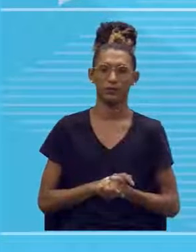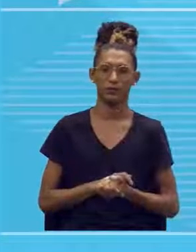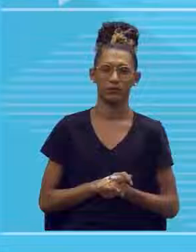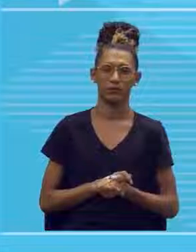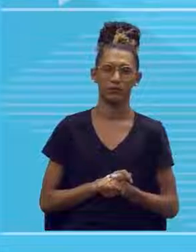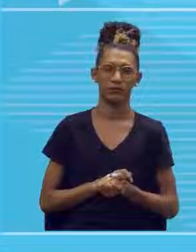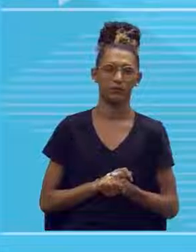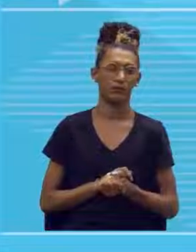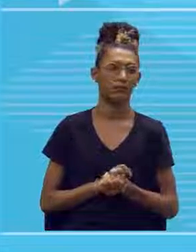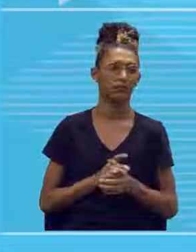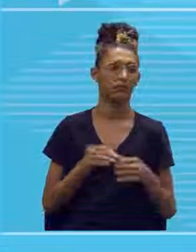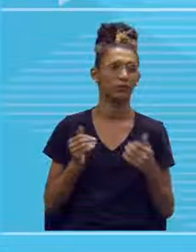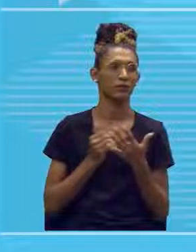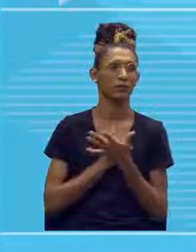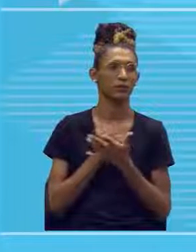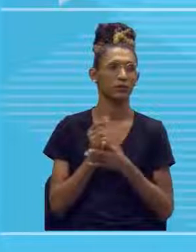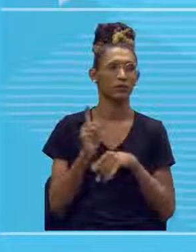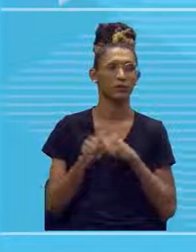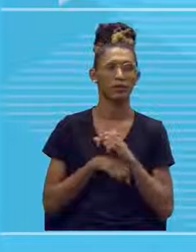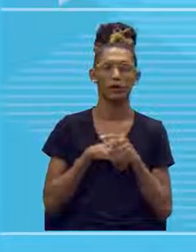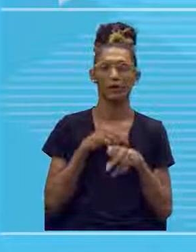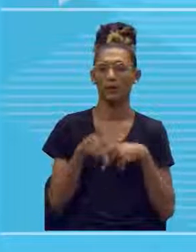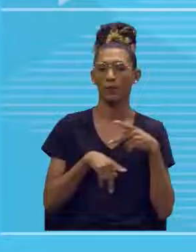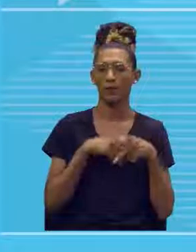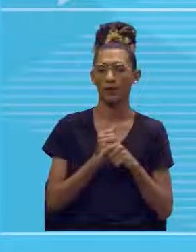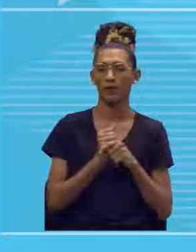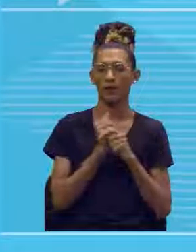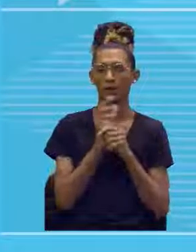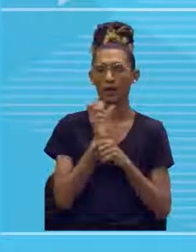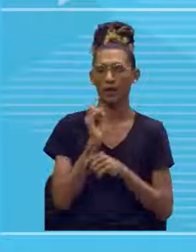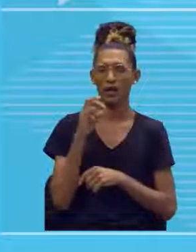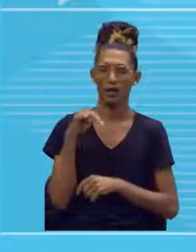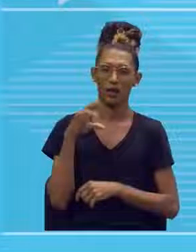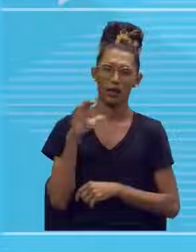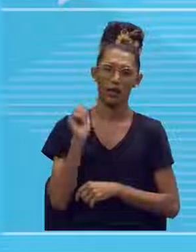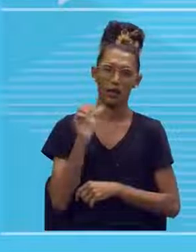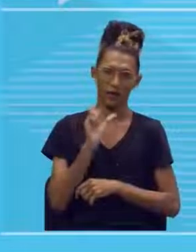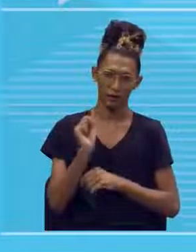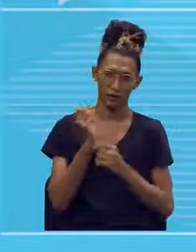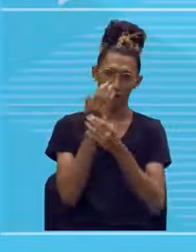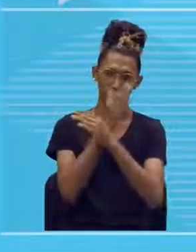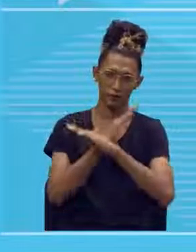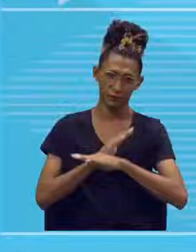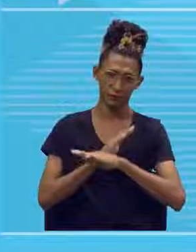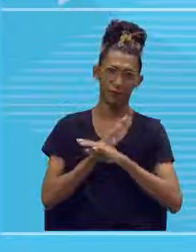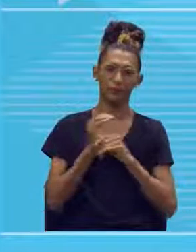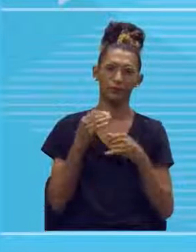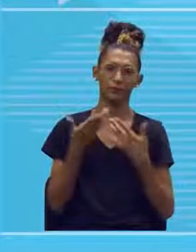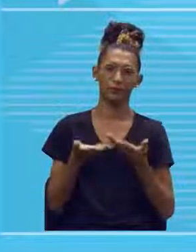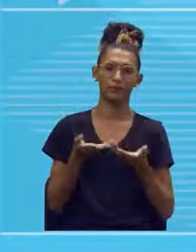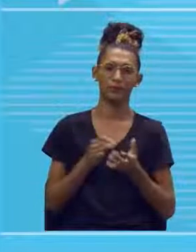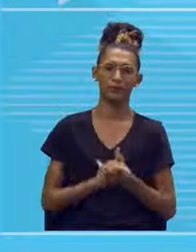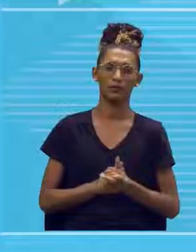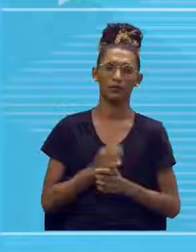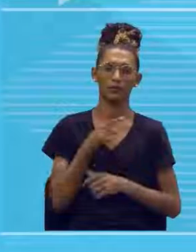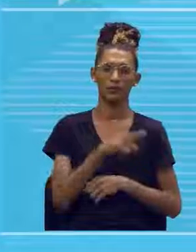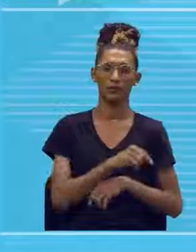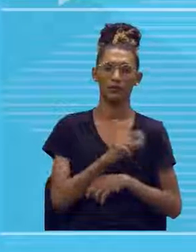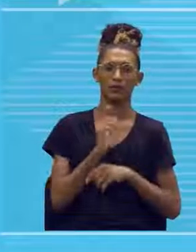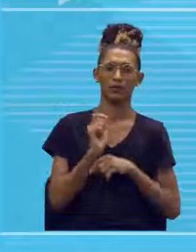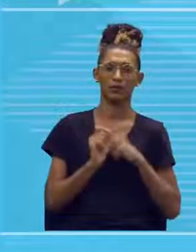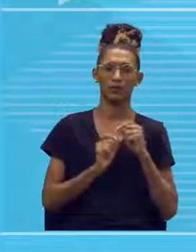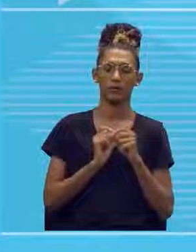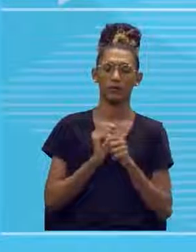e vamos começar aqui pelos povos Incas tá presta atenção que esse povo ele teve um sucesso